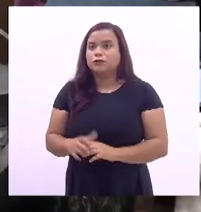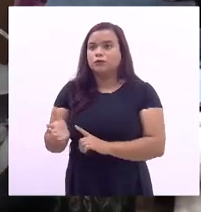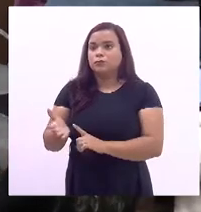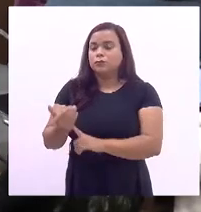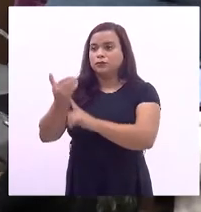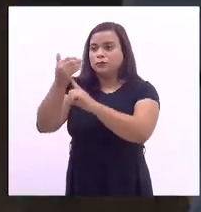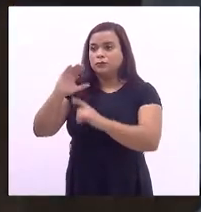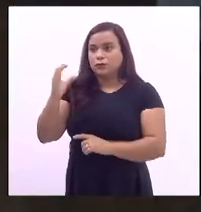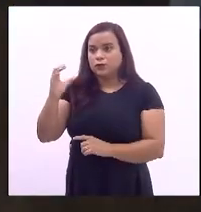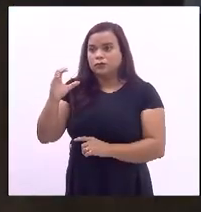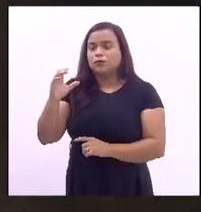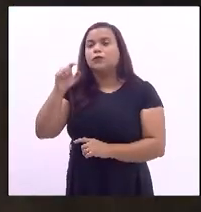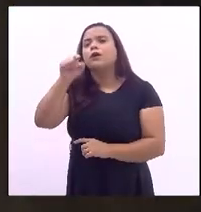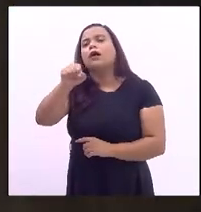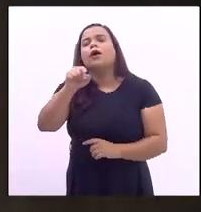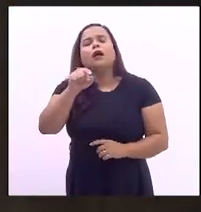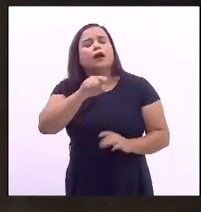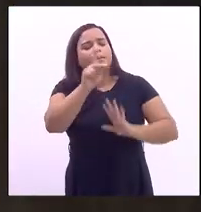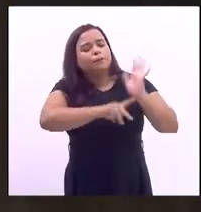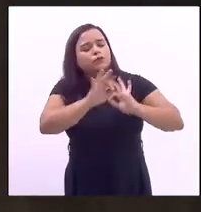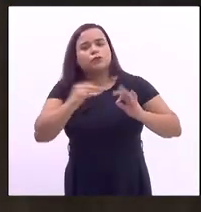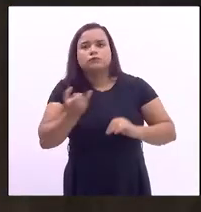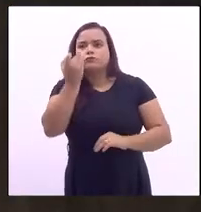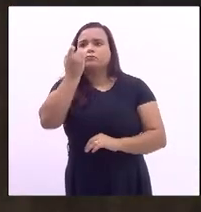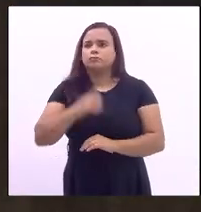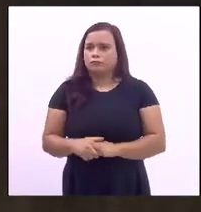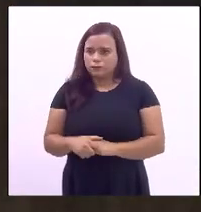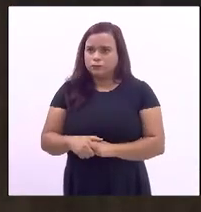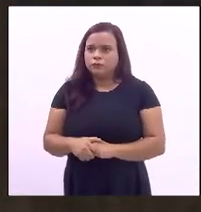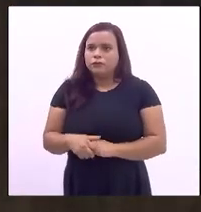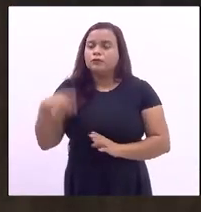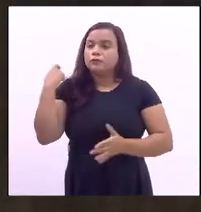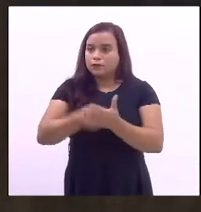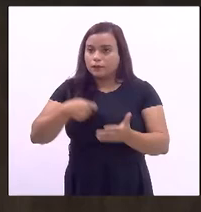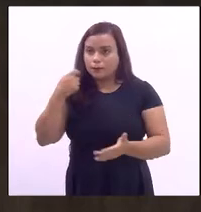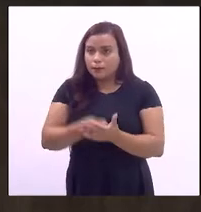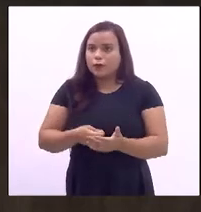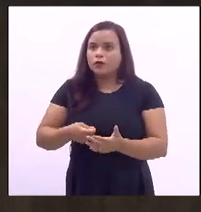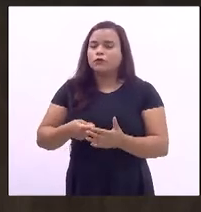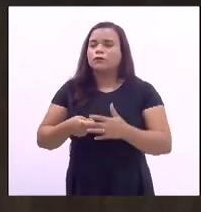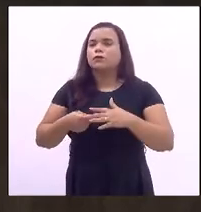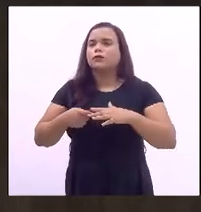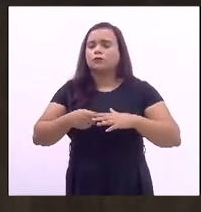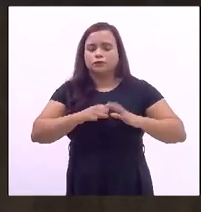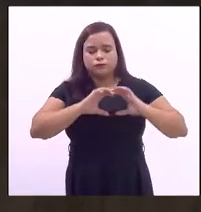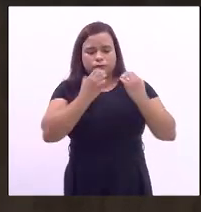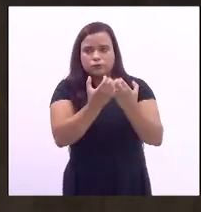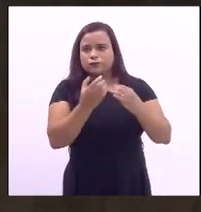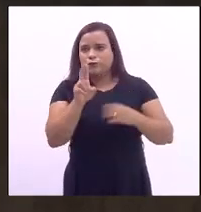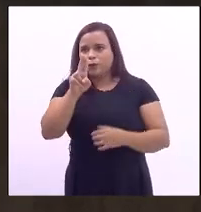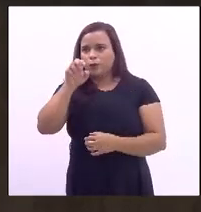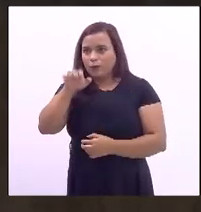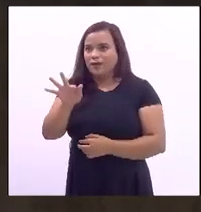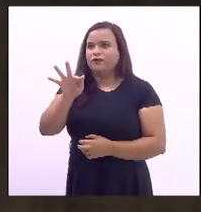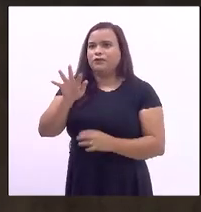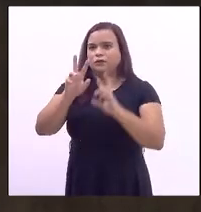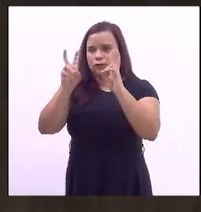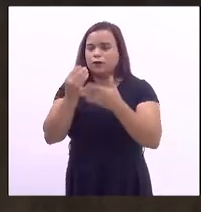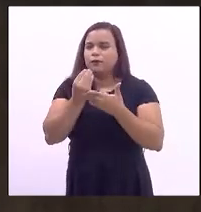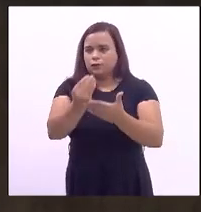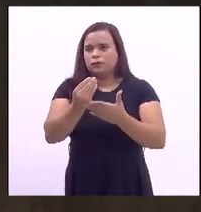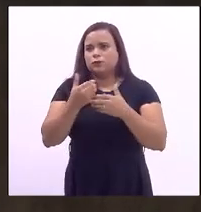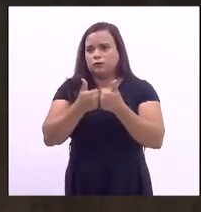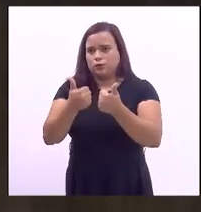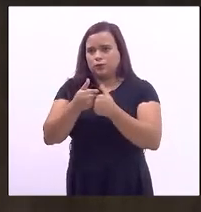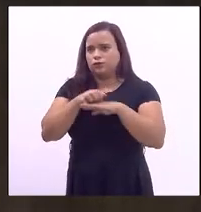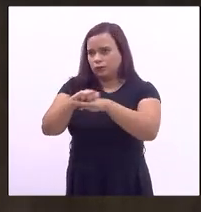o seu presidente projeto importante é uma luta da cômoda da pf em relação ao auxílio-transporte portanto no